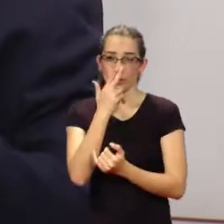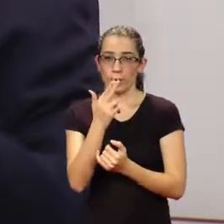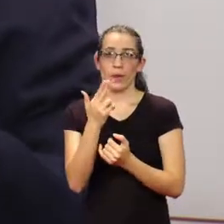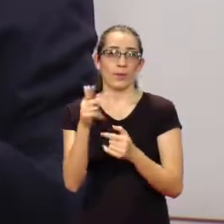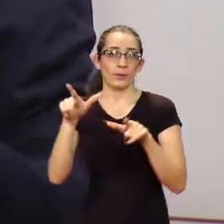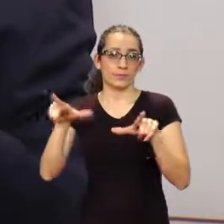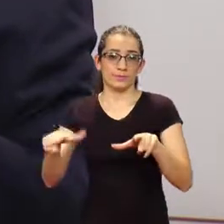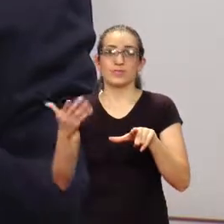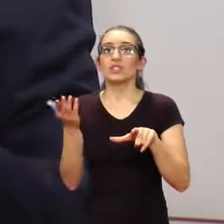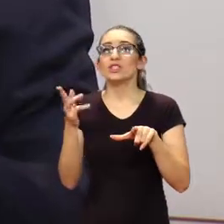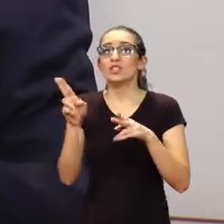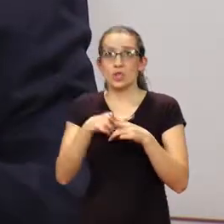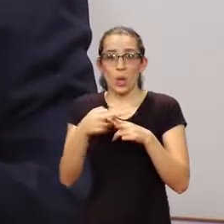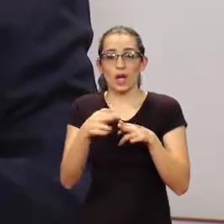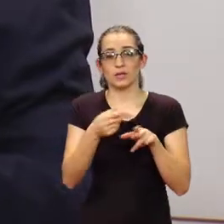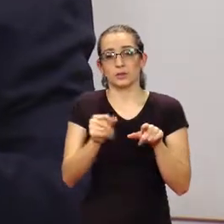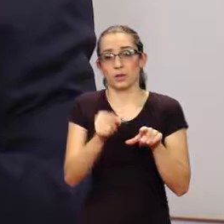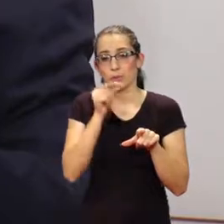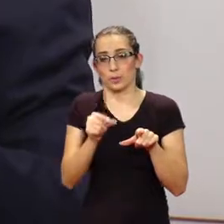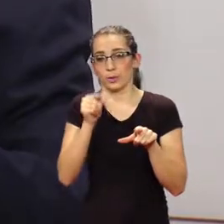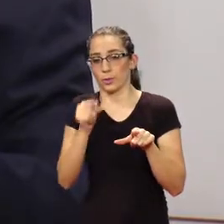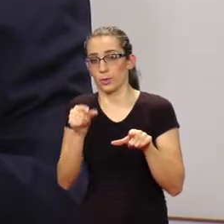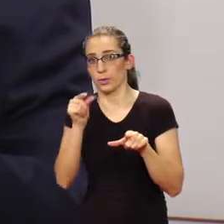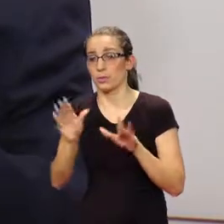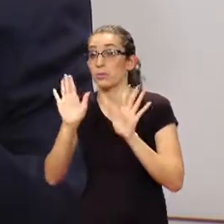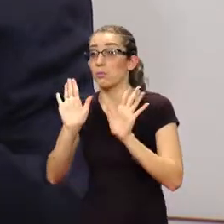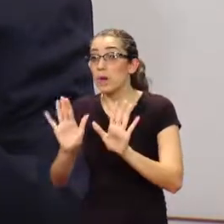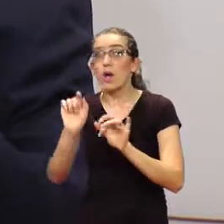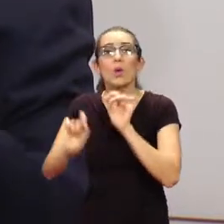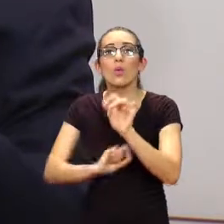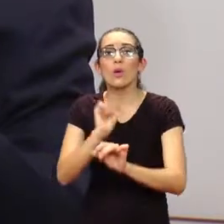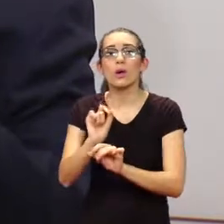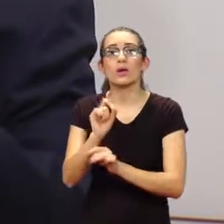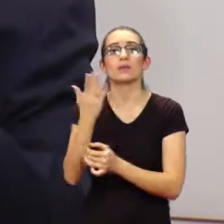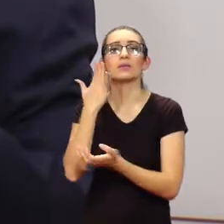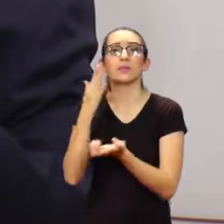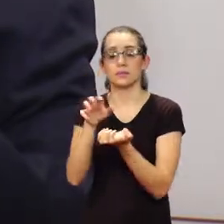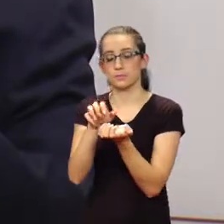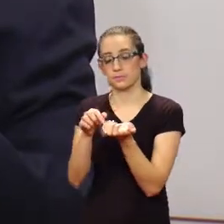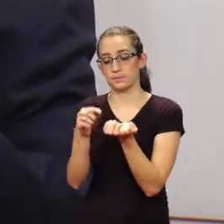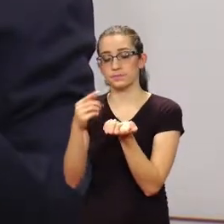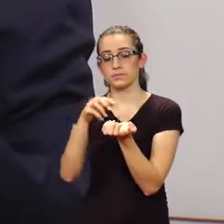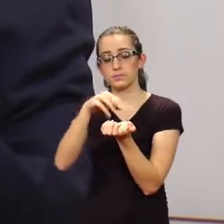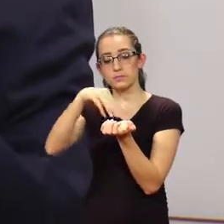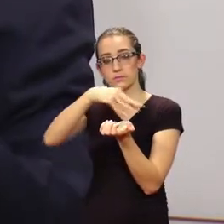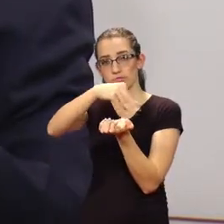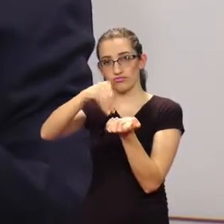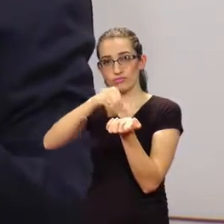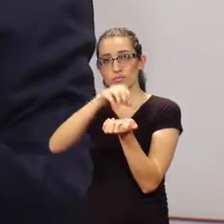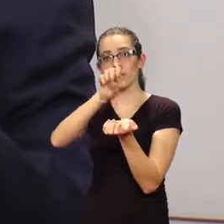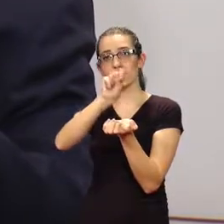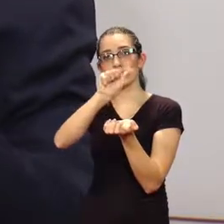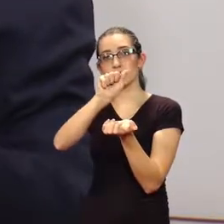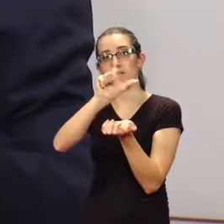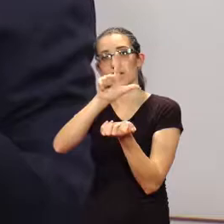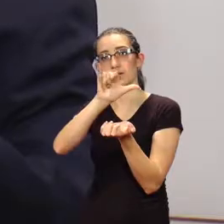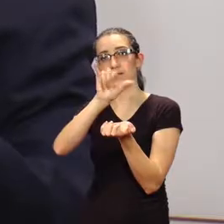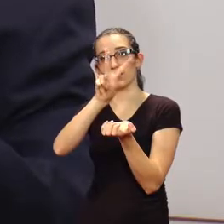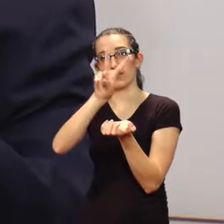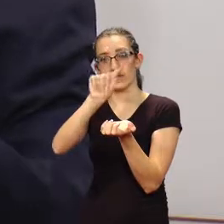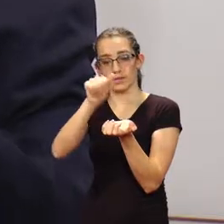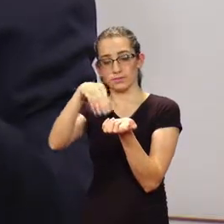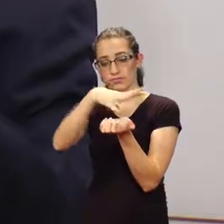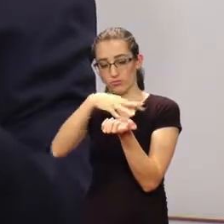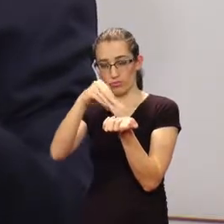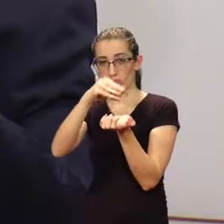tabletezinhos e comendo 7, 10, 15 vezes, o que acontece é o seguinte: a saliva ela tem uma determinada quantidade de cálcio e